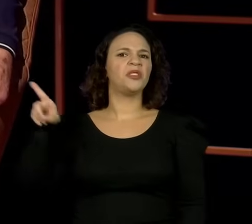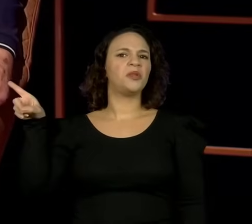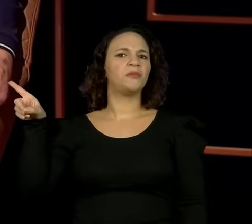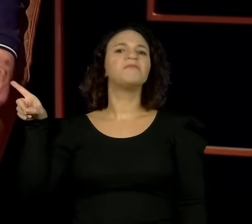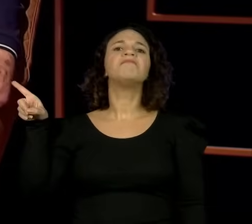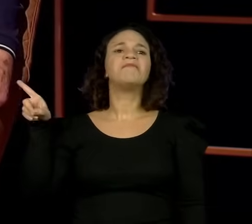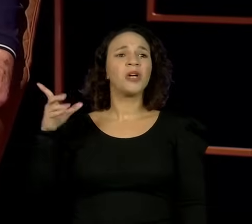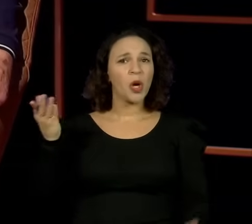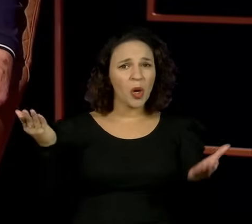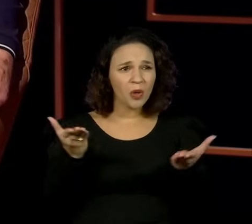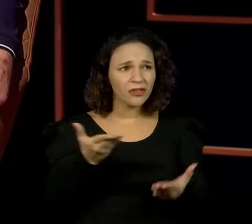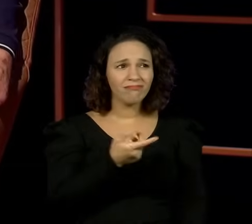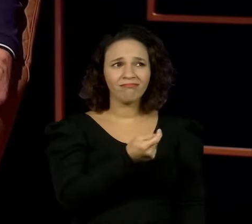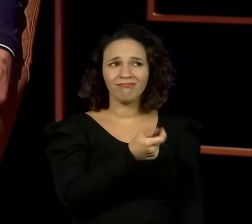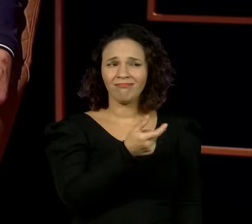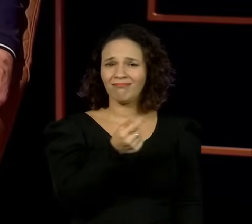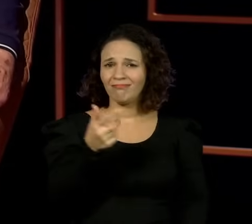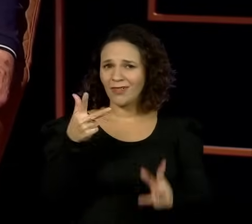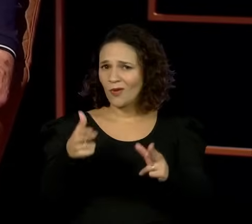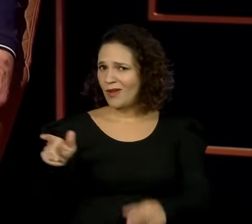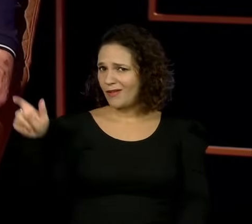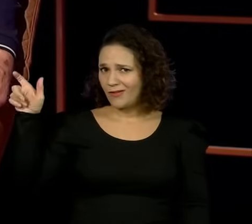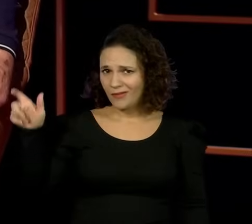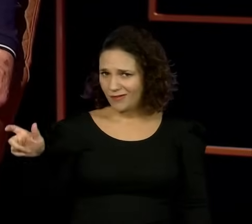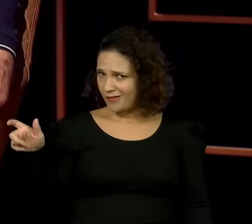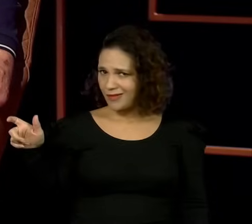Tem poucos hoje. E ele,